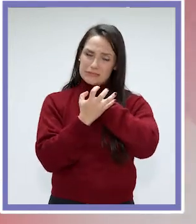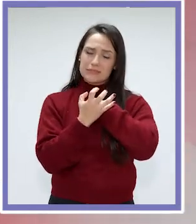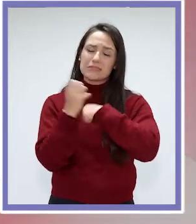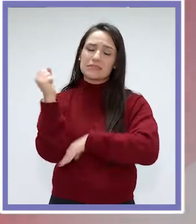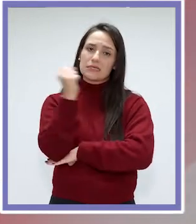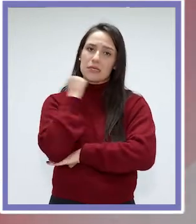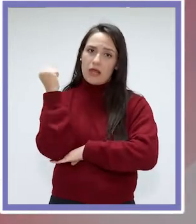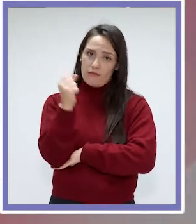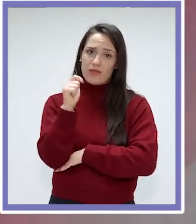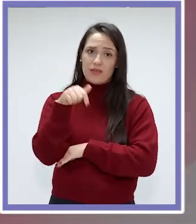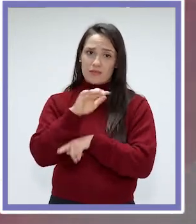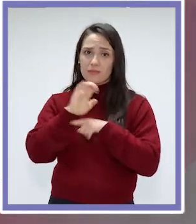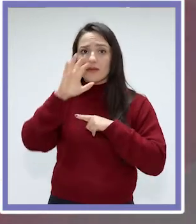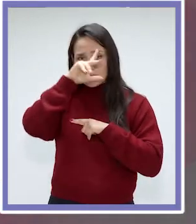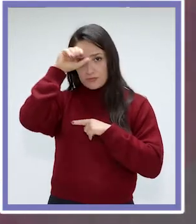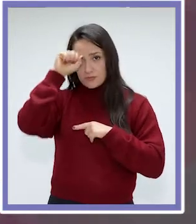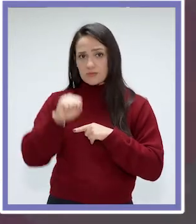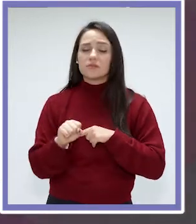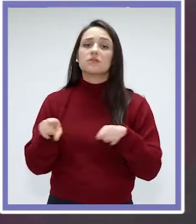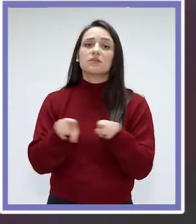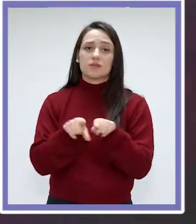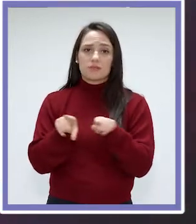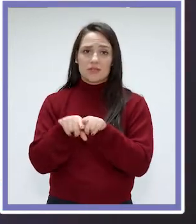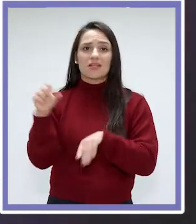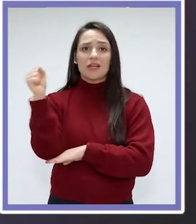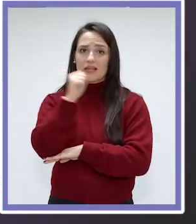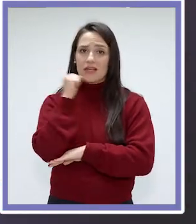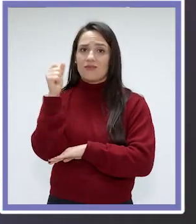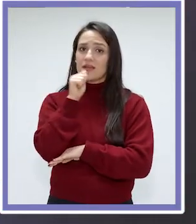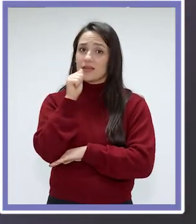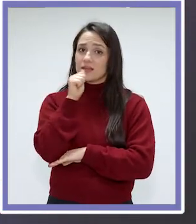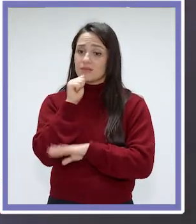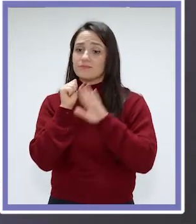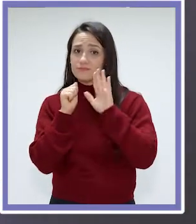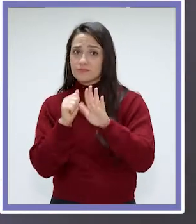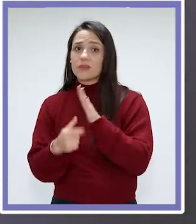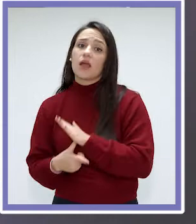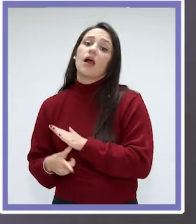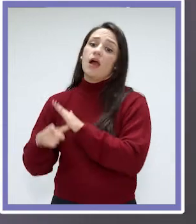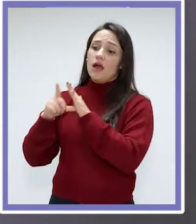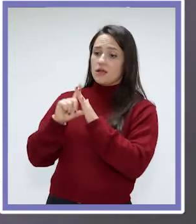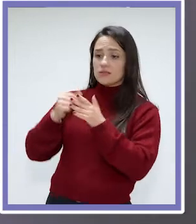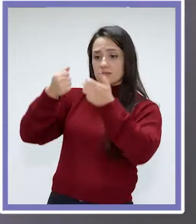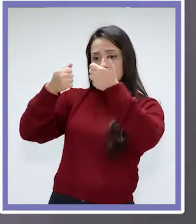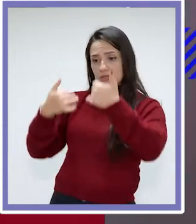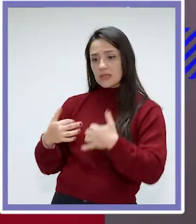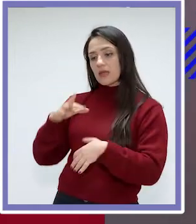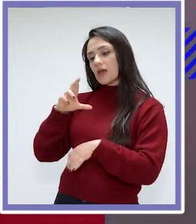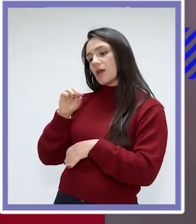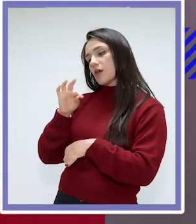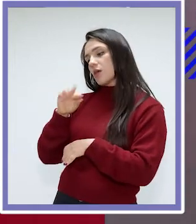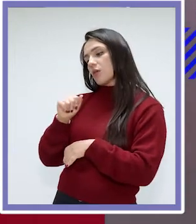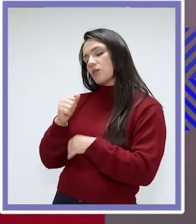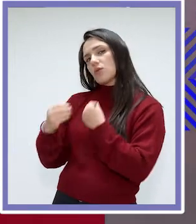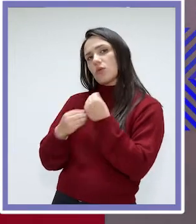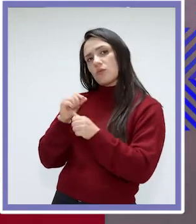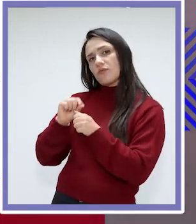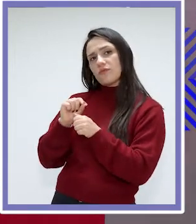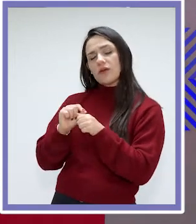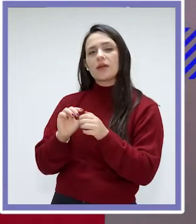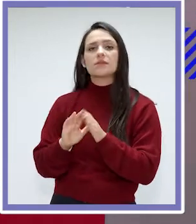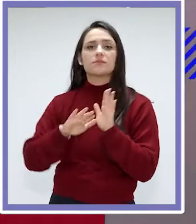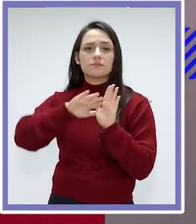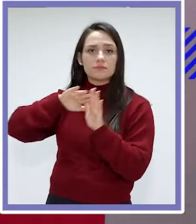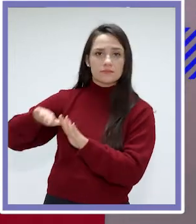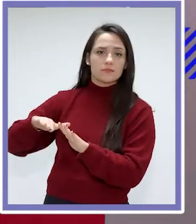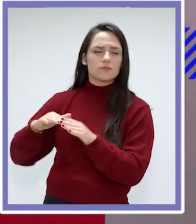Grosso do Sul é destaque, mas ainda estamos em uma pandemia. Eu queria saber, antes da gente começar a falar dos detalhes da rota, da